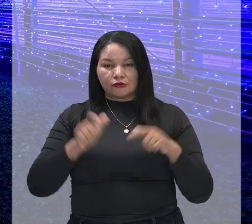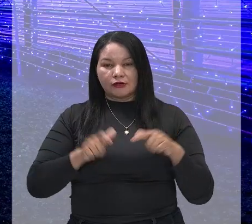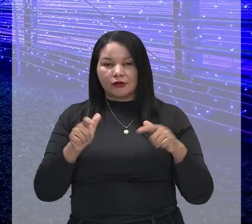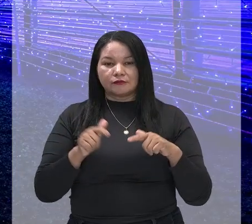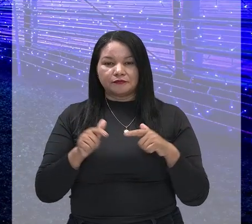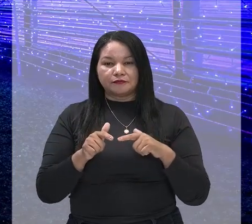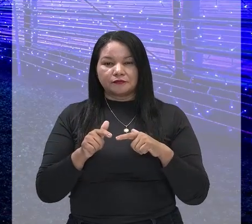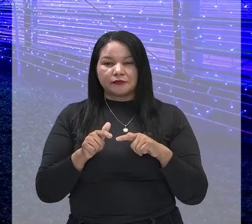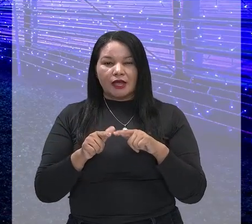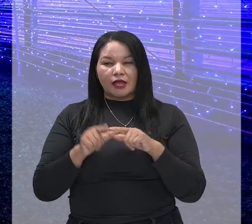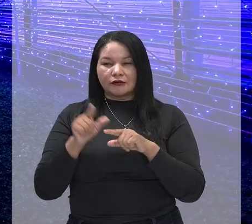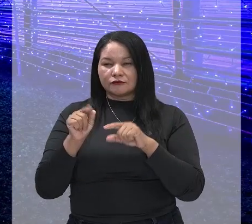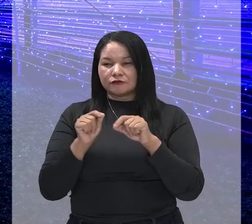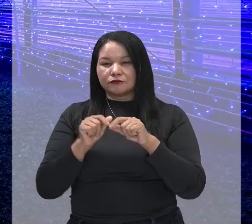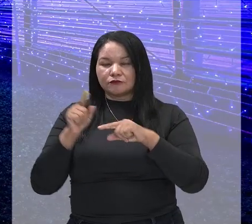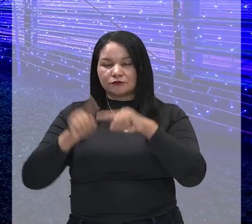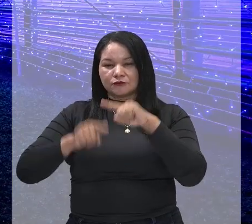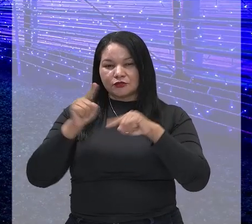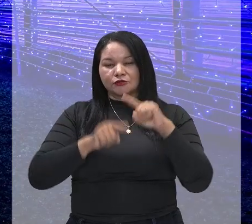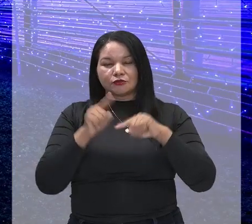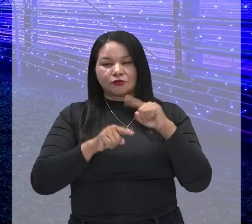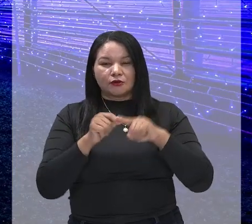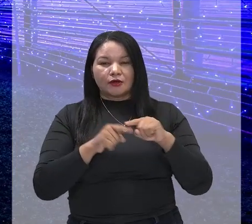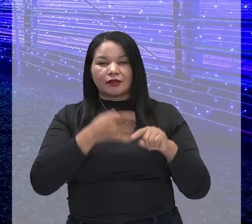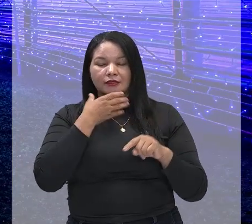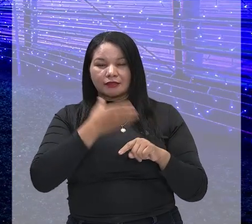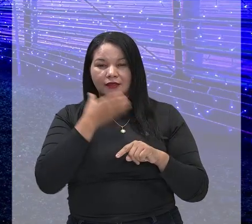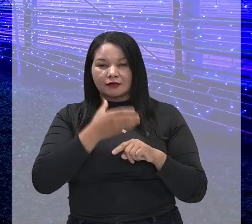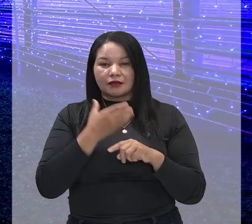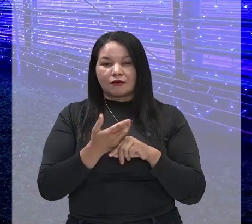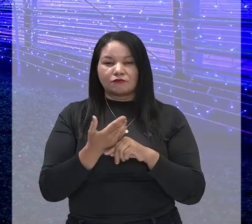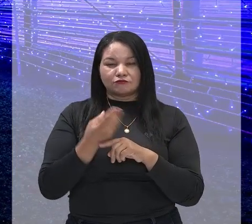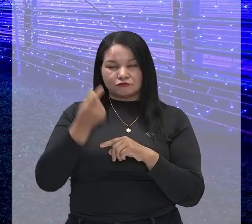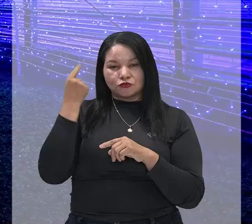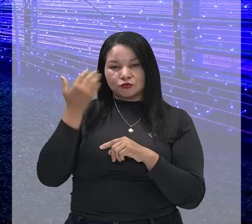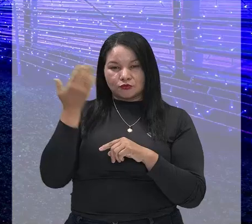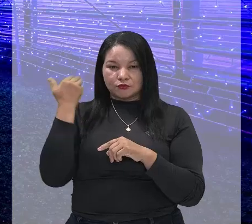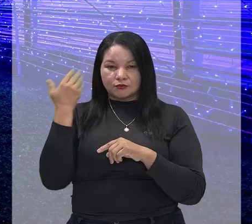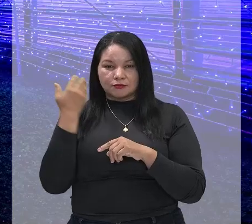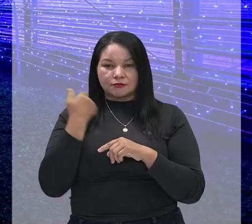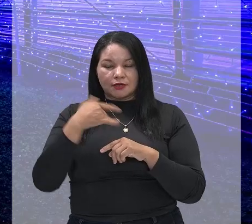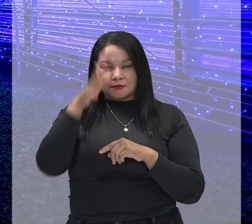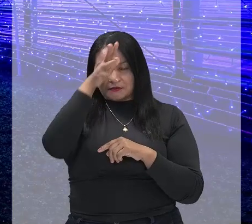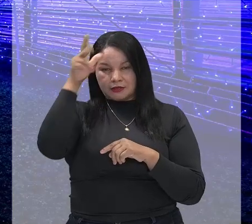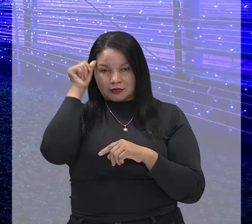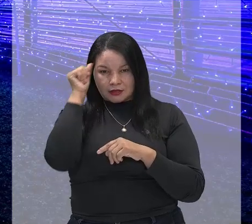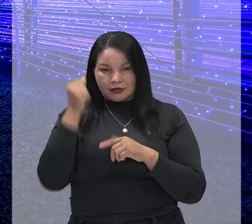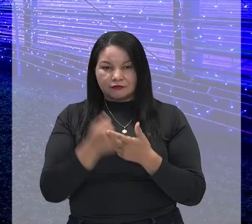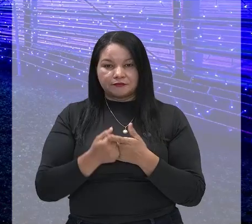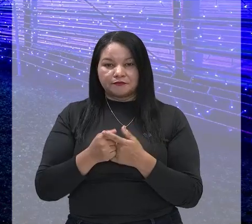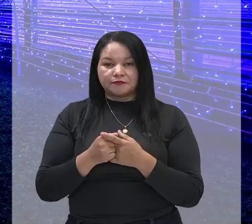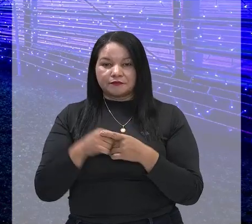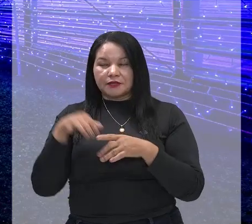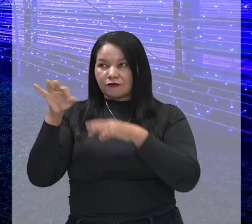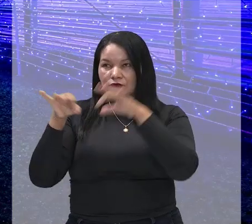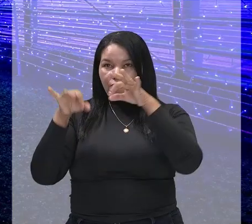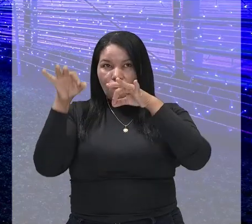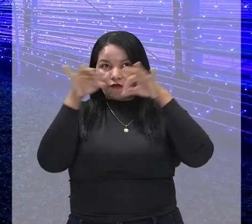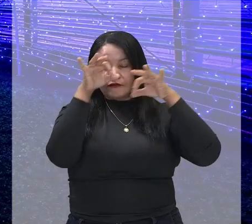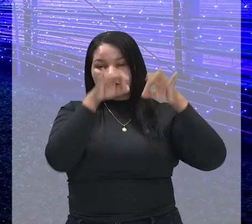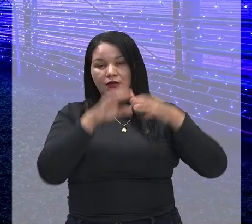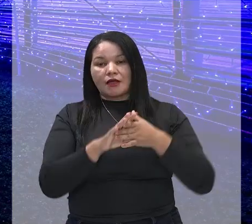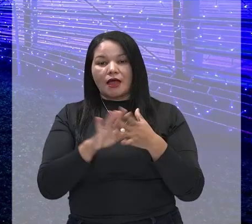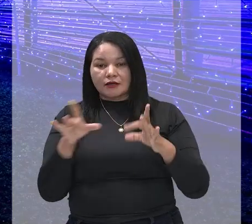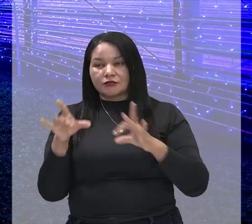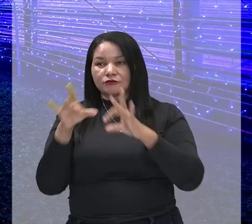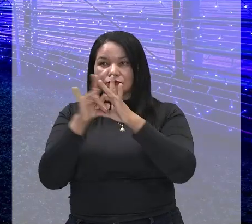que foram colocados na cidade de Manaus, né, há algum tempo. Tá? E esses enfeites de Natal, eles utilizam circuitos elétricos